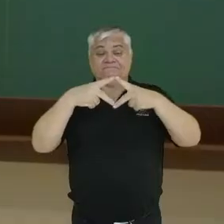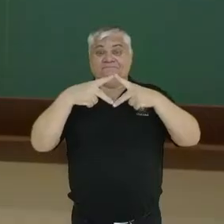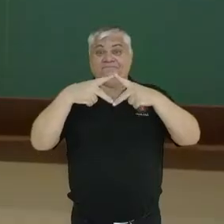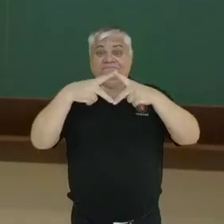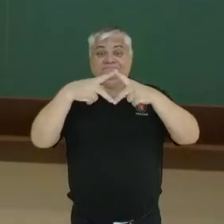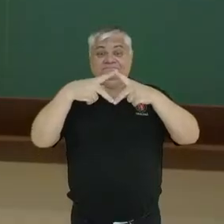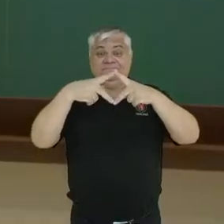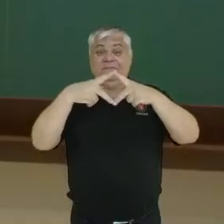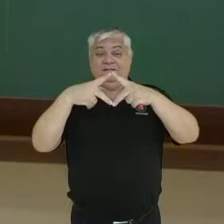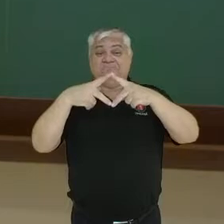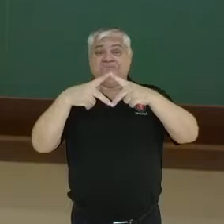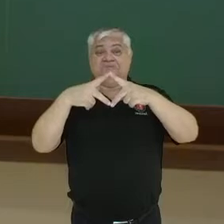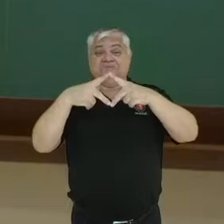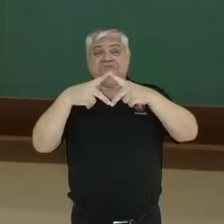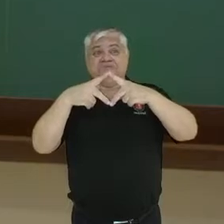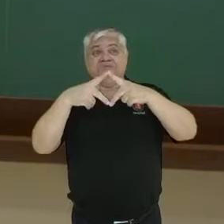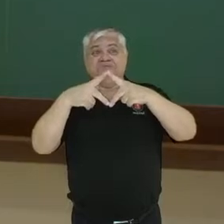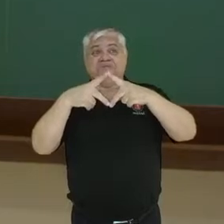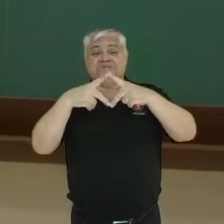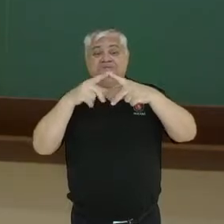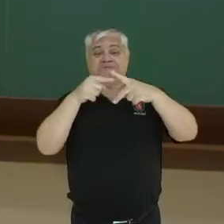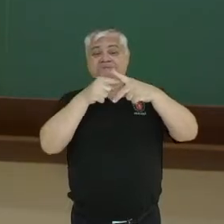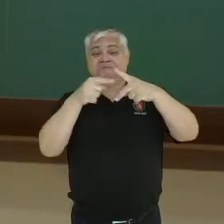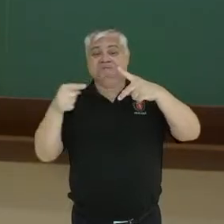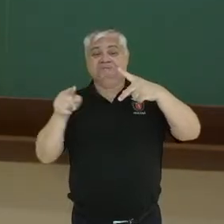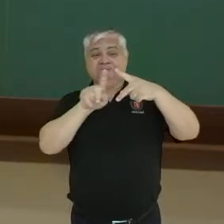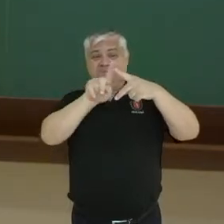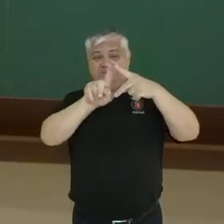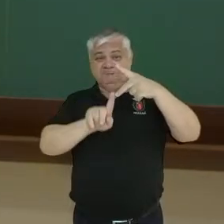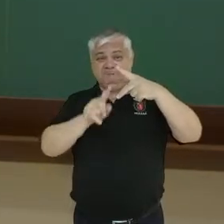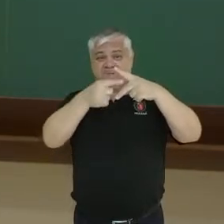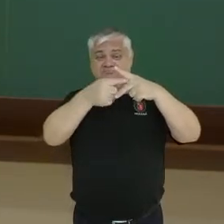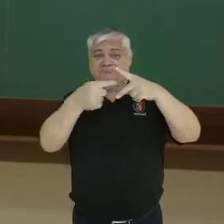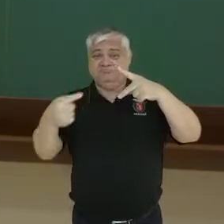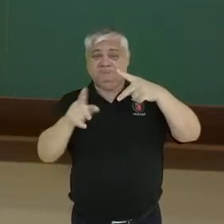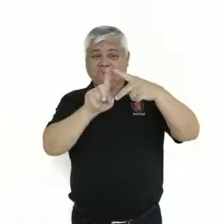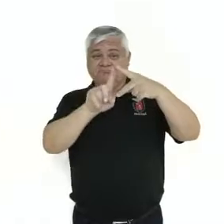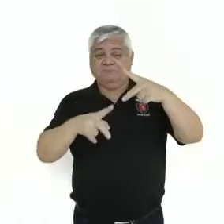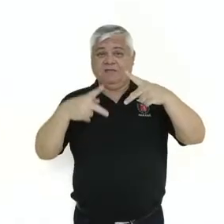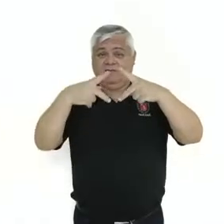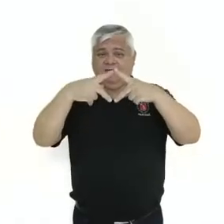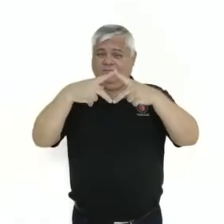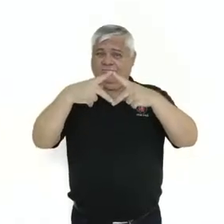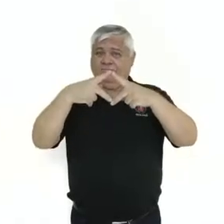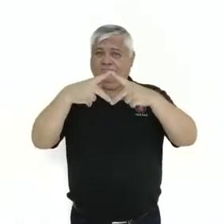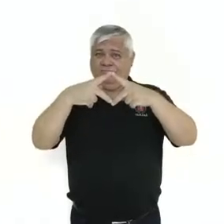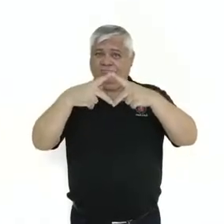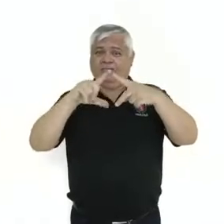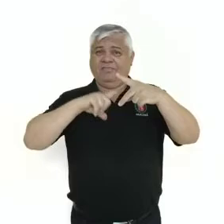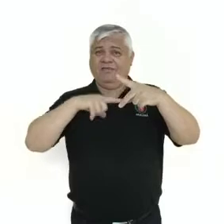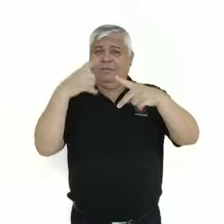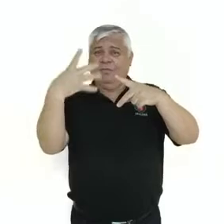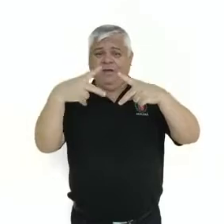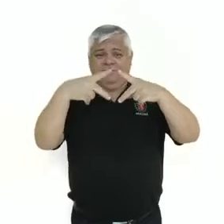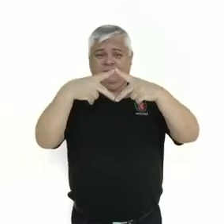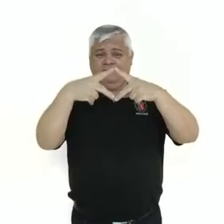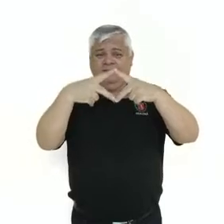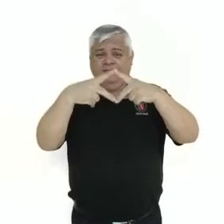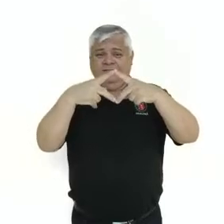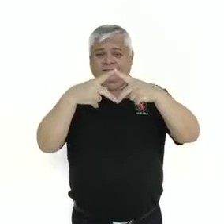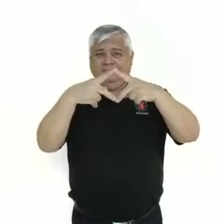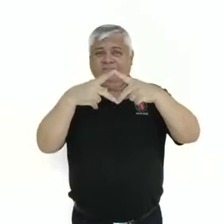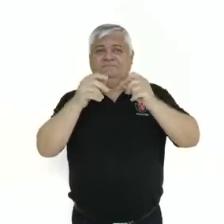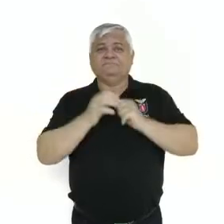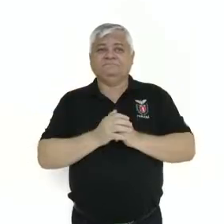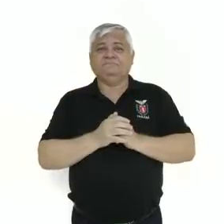losango, também, ó, posso traçar as duas diagonais. O que acontece? Tenho quatro triângulos retângulos lá dentro.